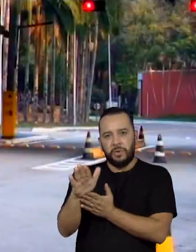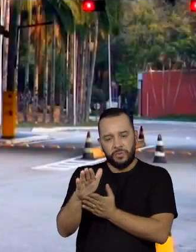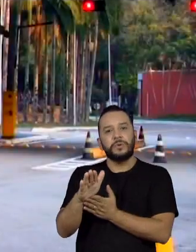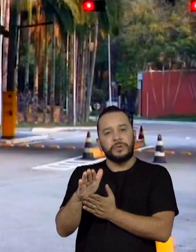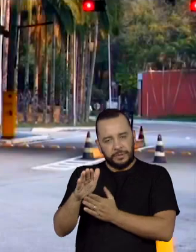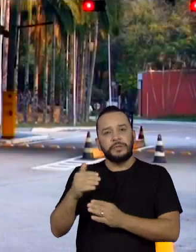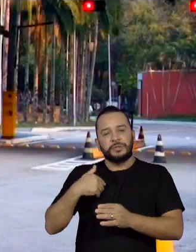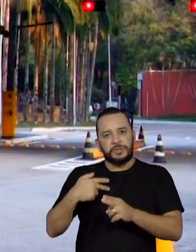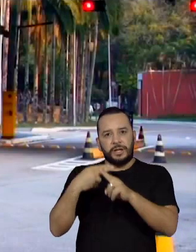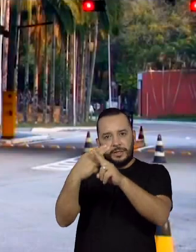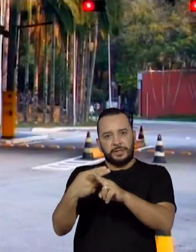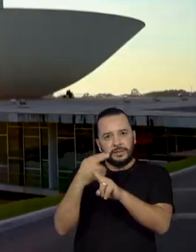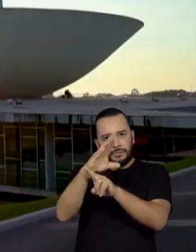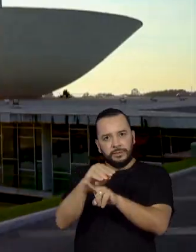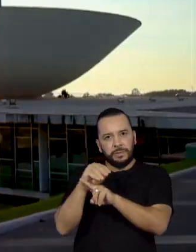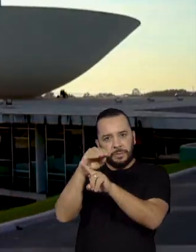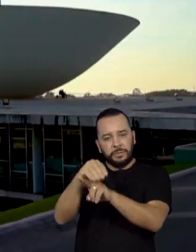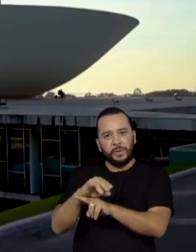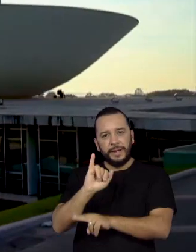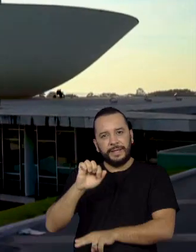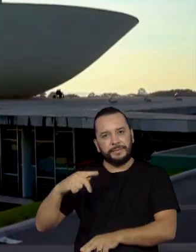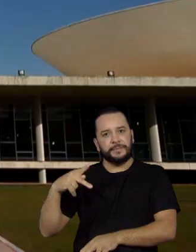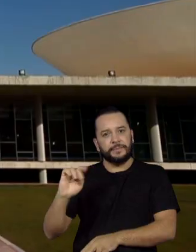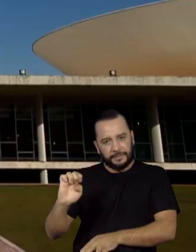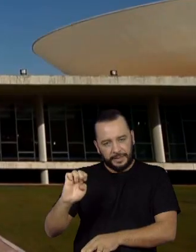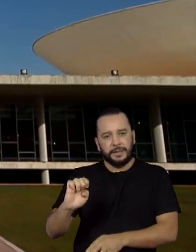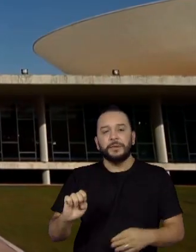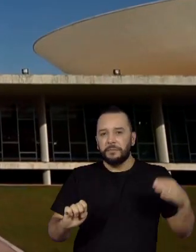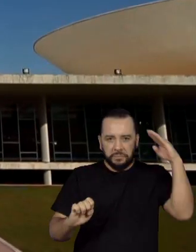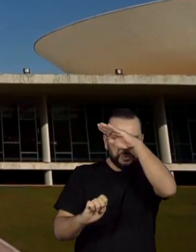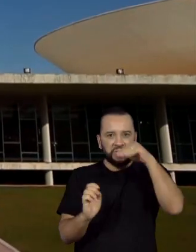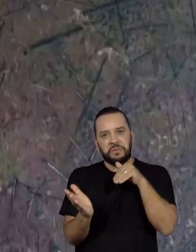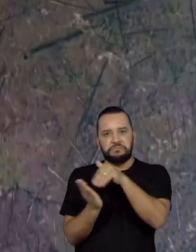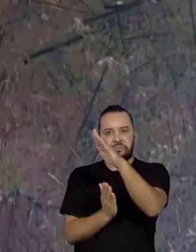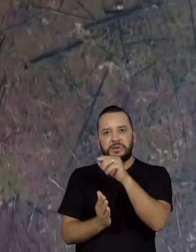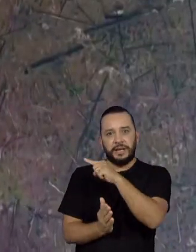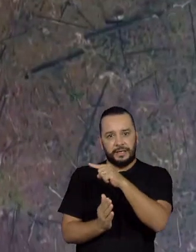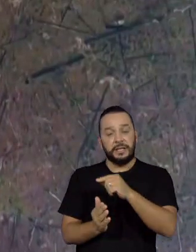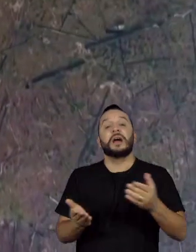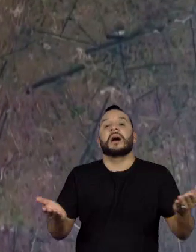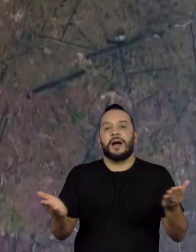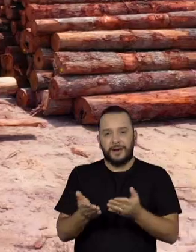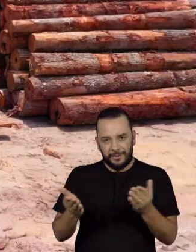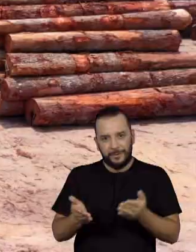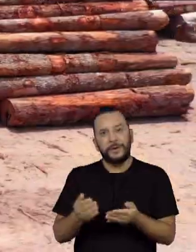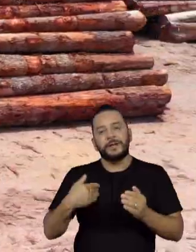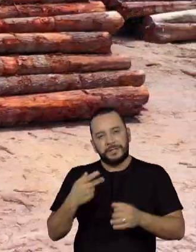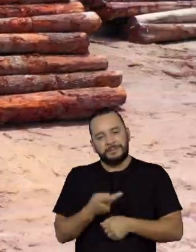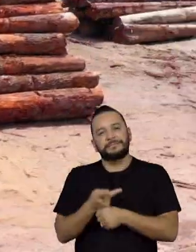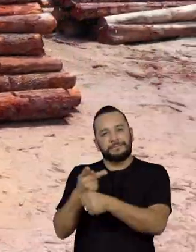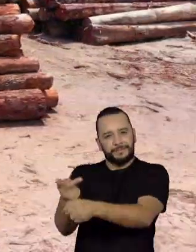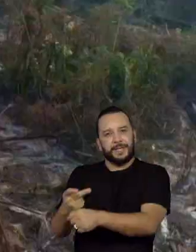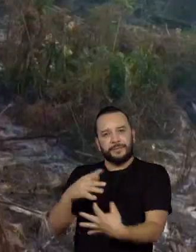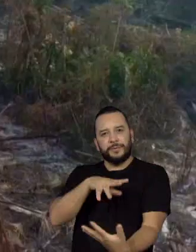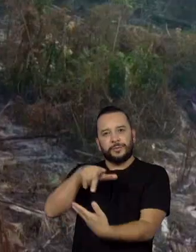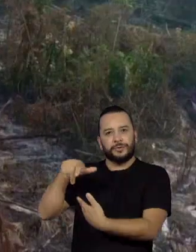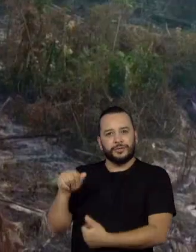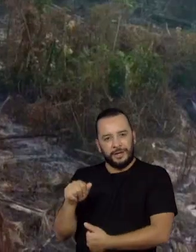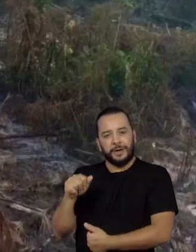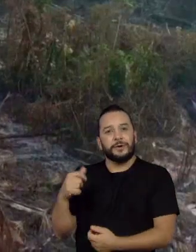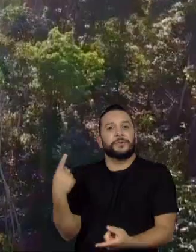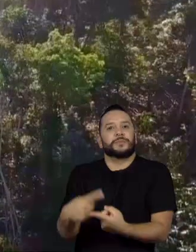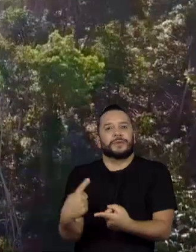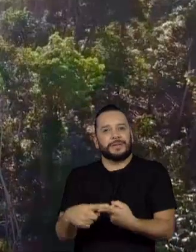Instituto Nacional de Pesquisas Espaciais pelo governo Bolsonaro, ganhou recentemente importante prêmio internacional